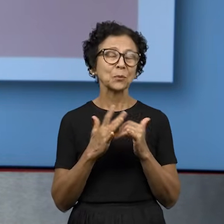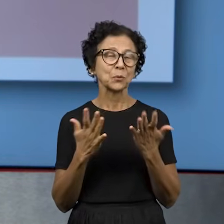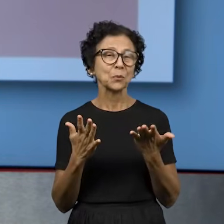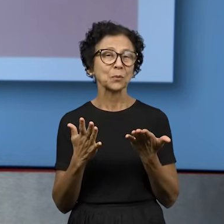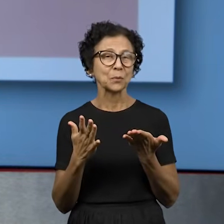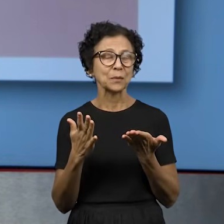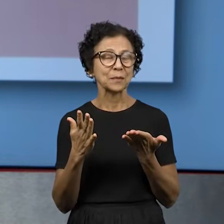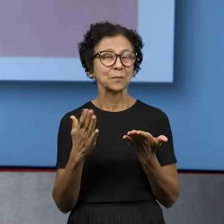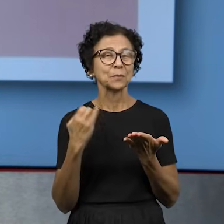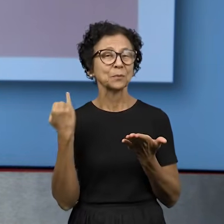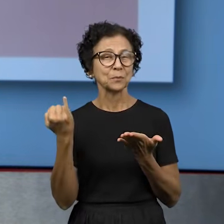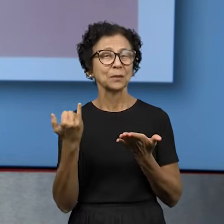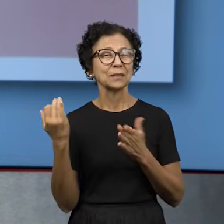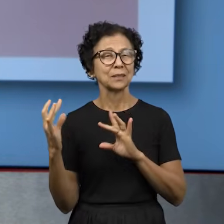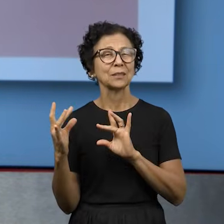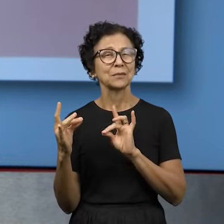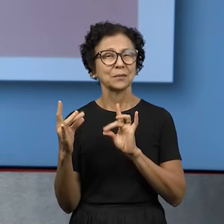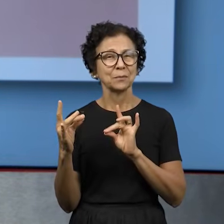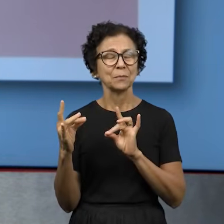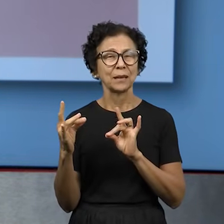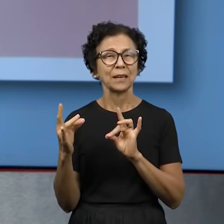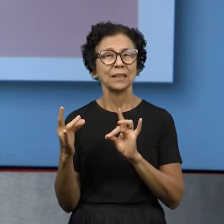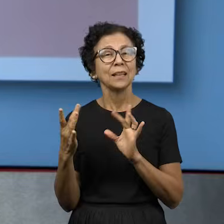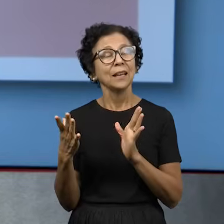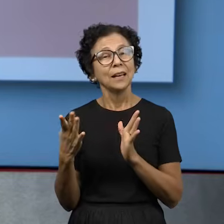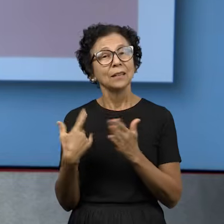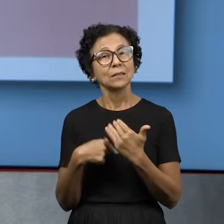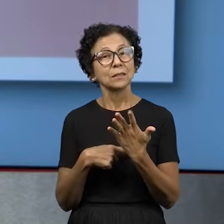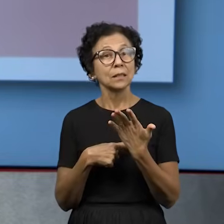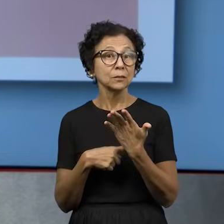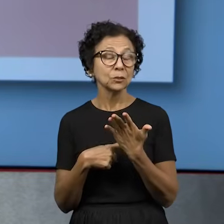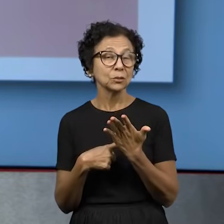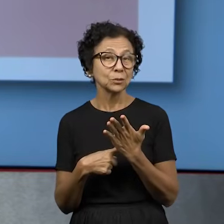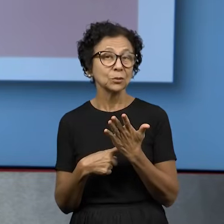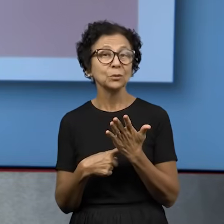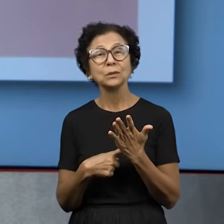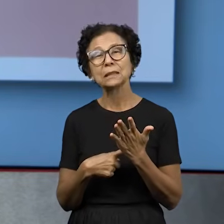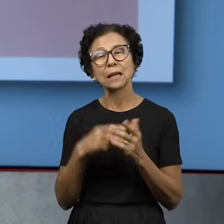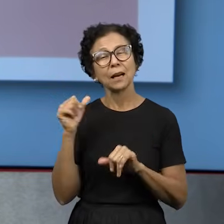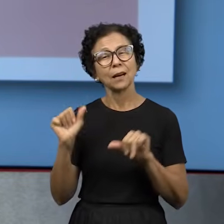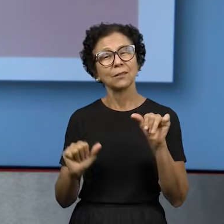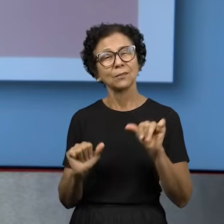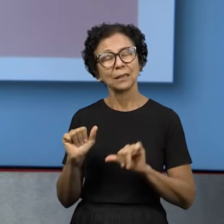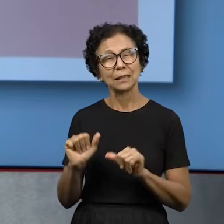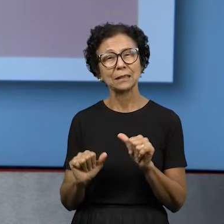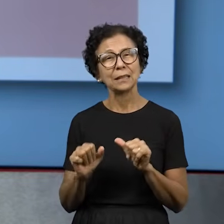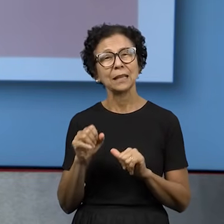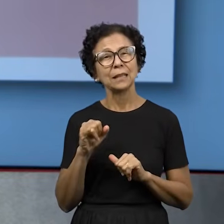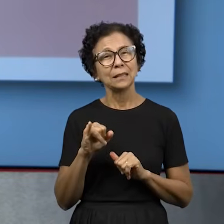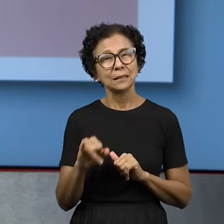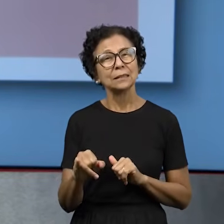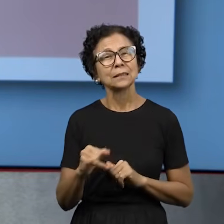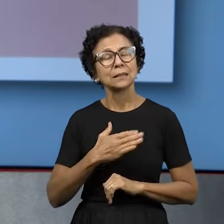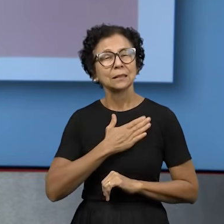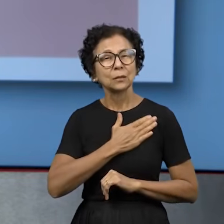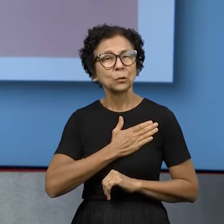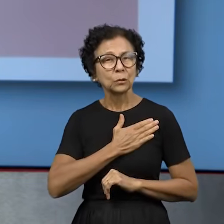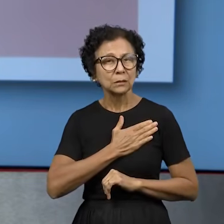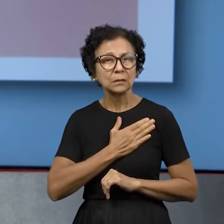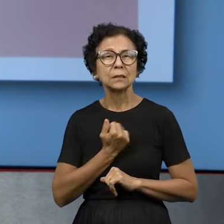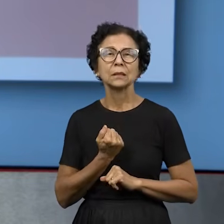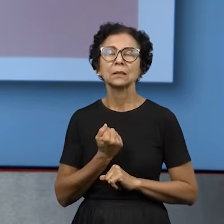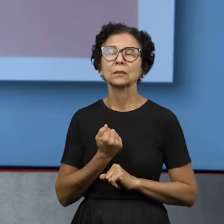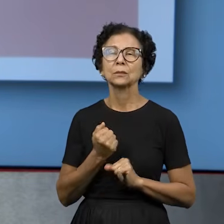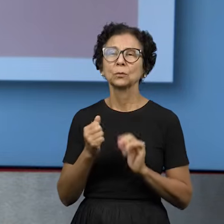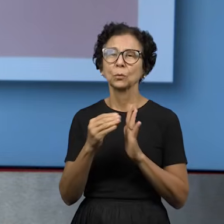de vocês é muito importante, pois nos ajuda a compreender melhor a audiência e a